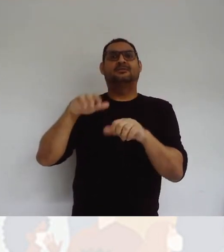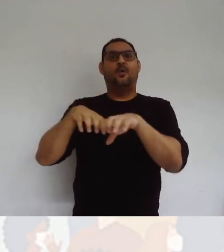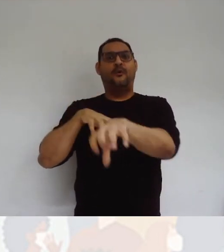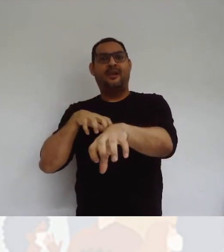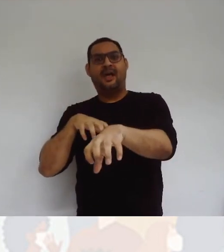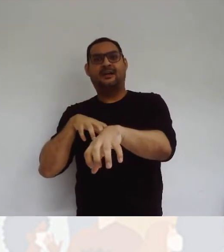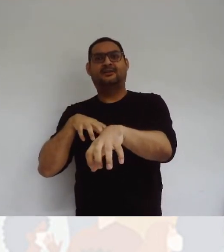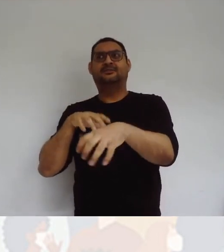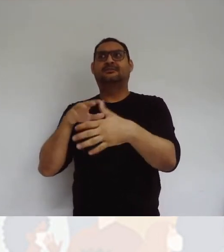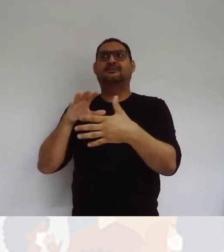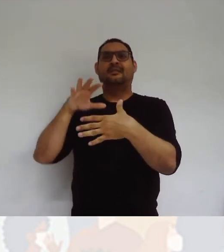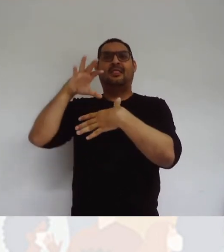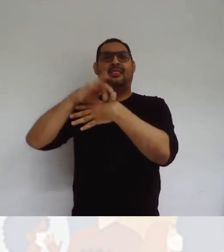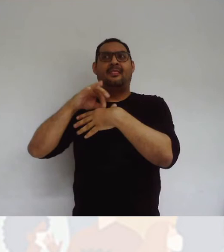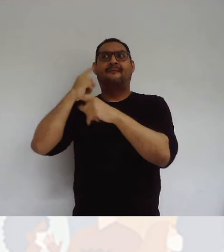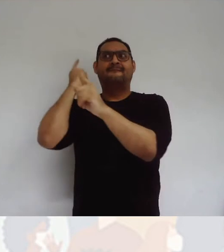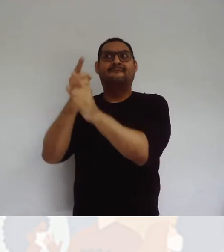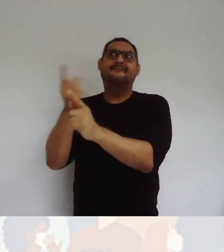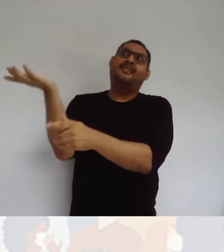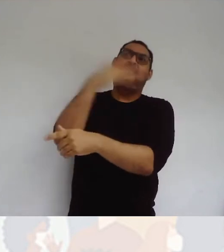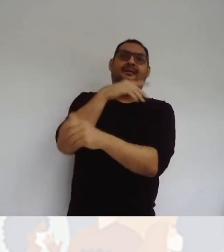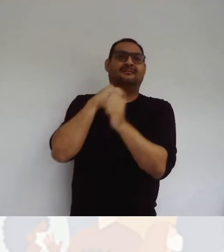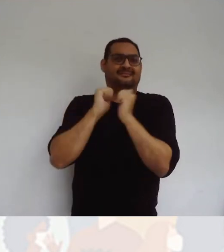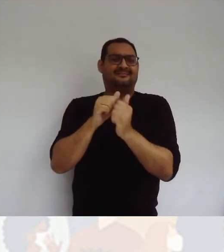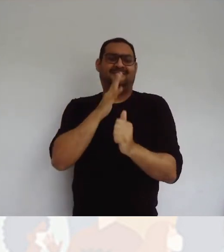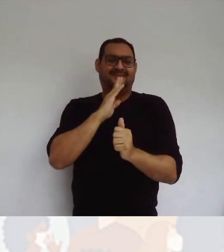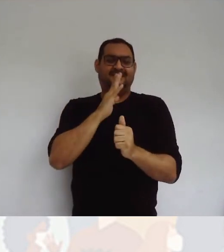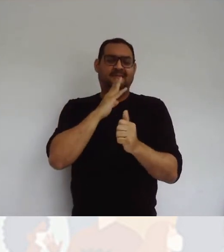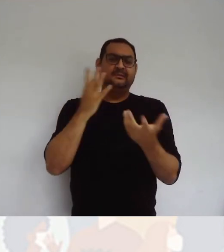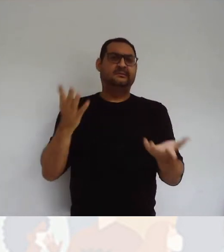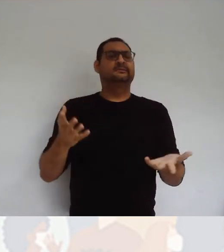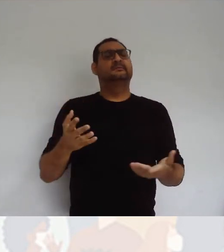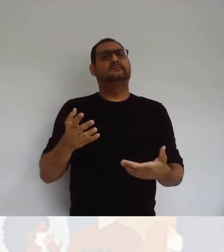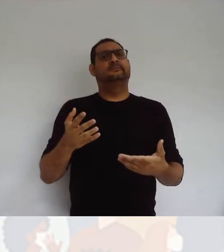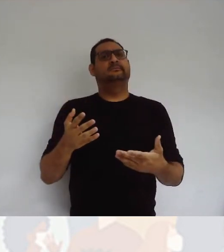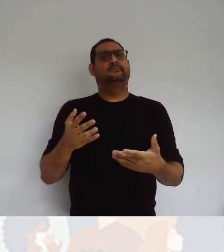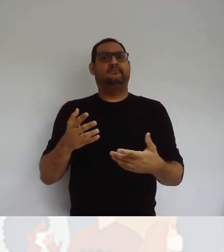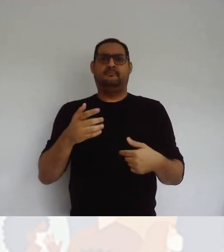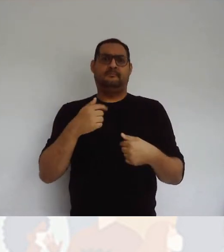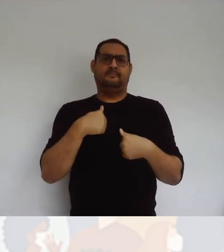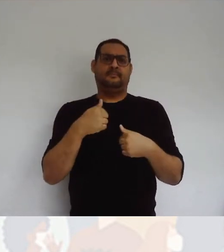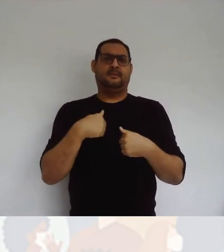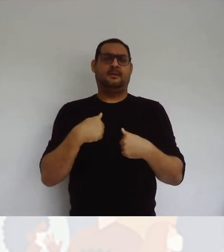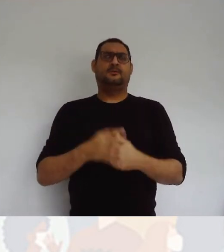online, não é? E não quero, de modo algum,